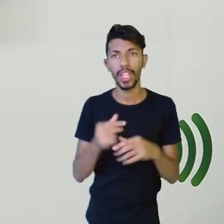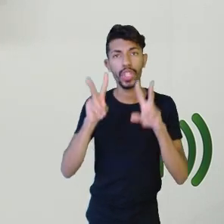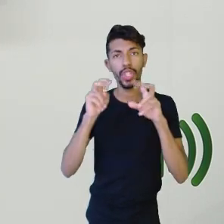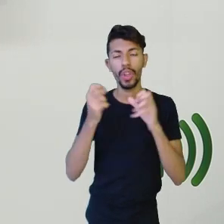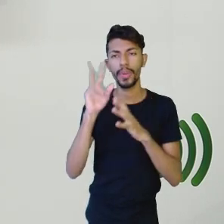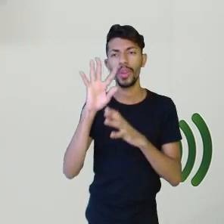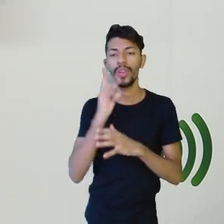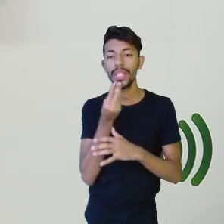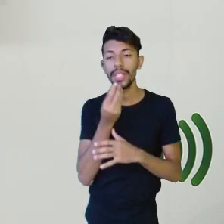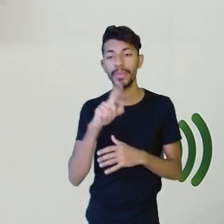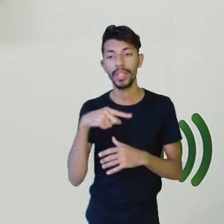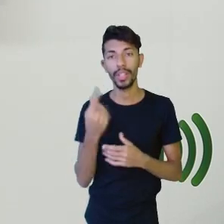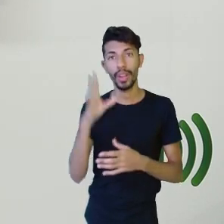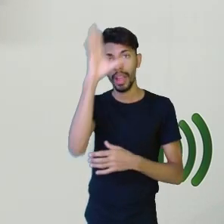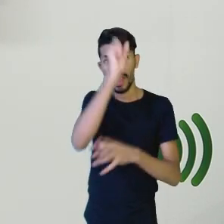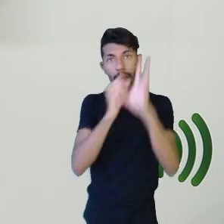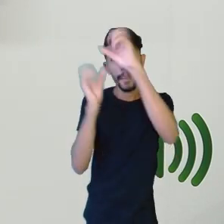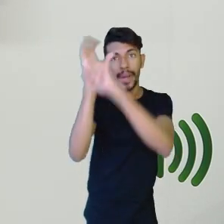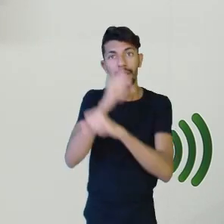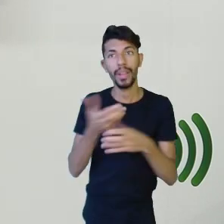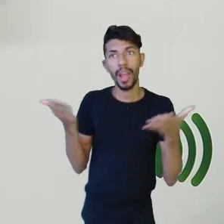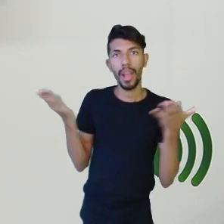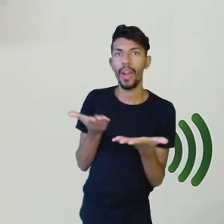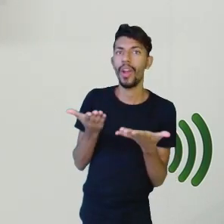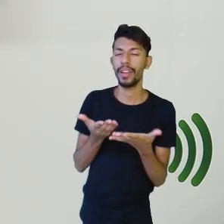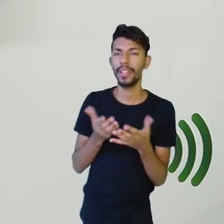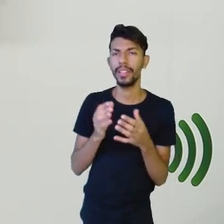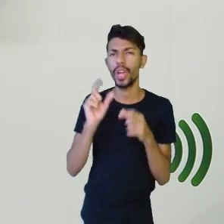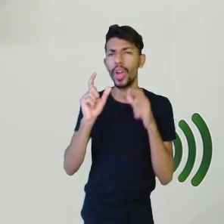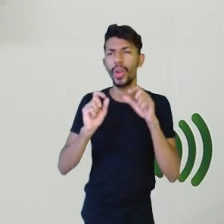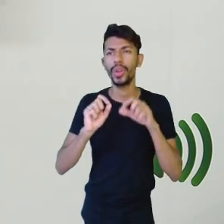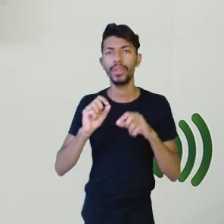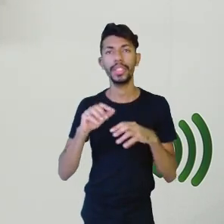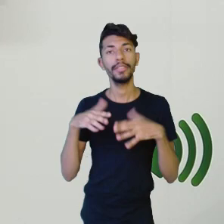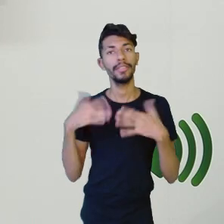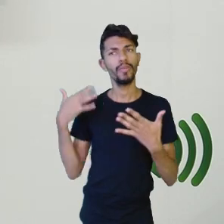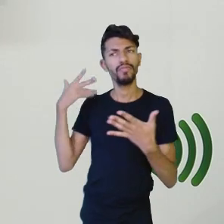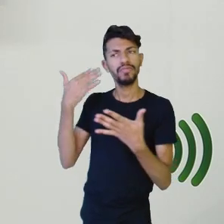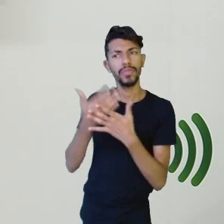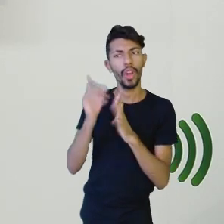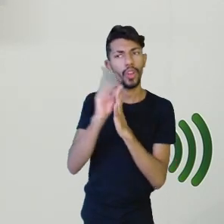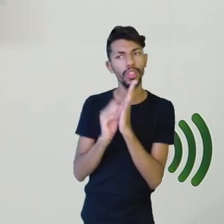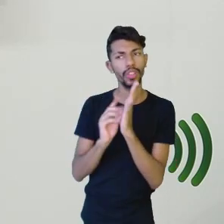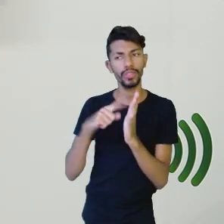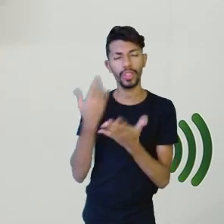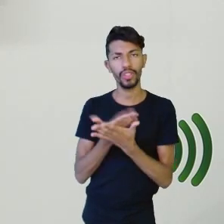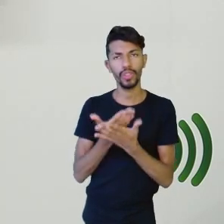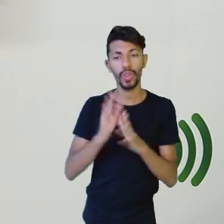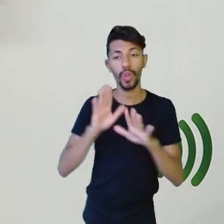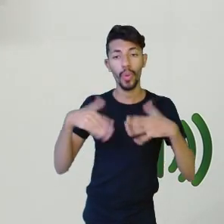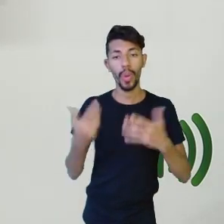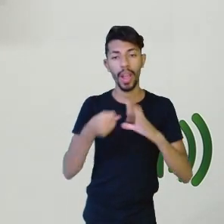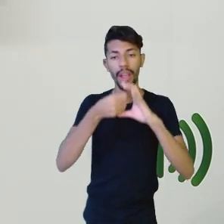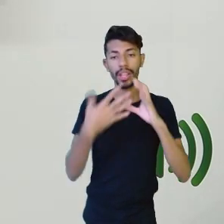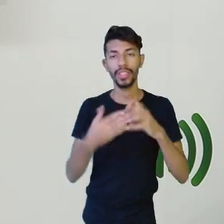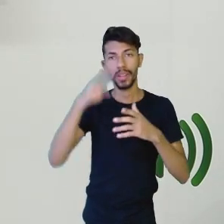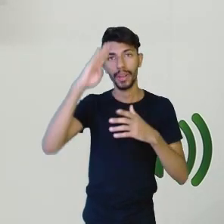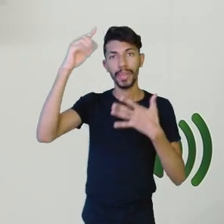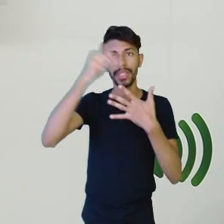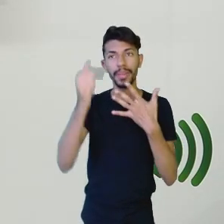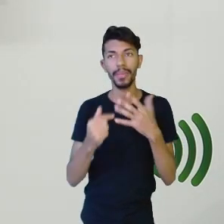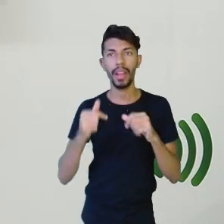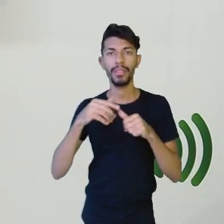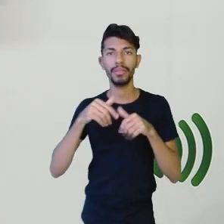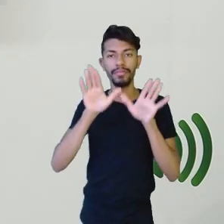adquiriu agora. Então, do que a gente viu, quais são as características principais das aves, tá bom? No